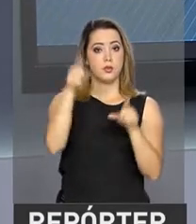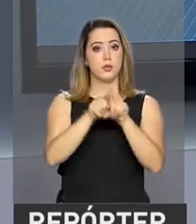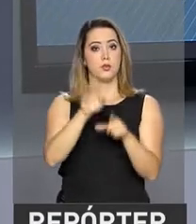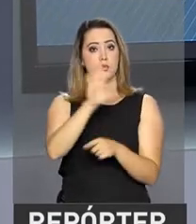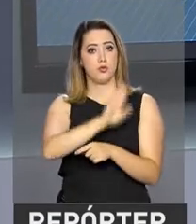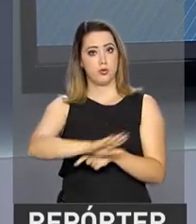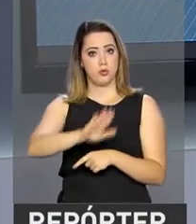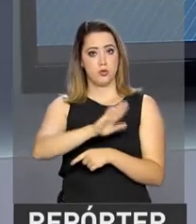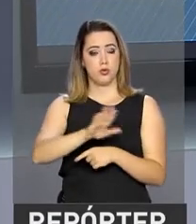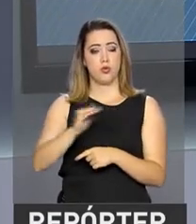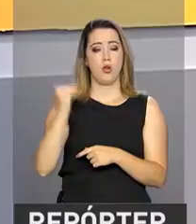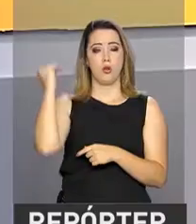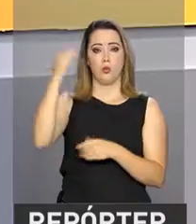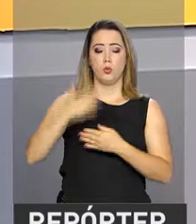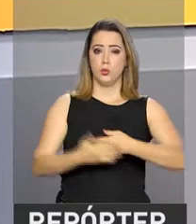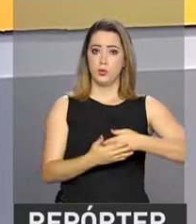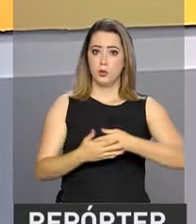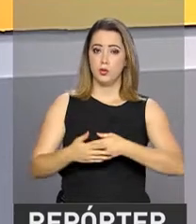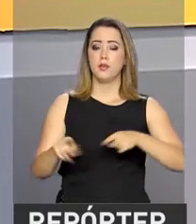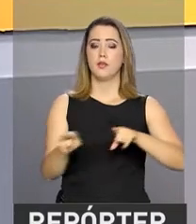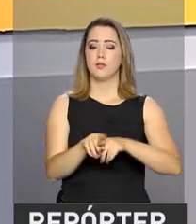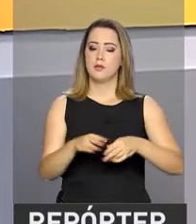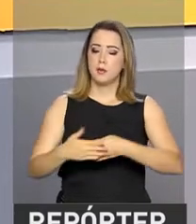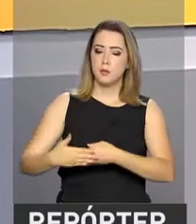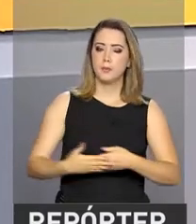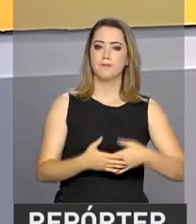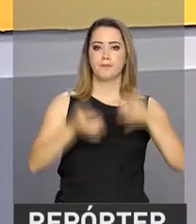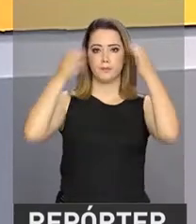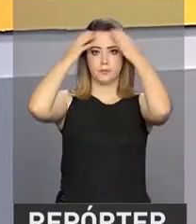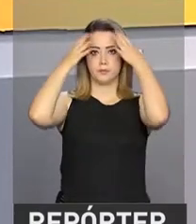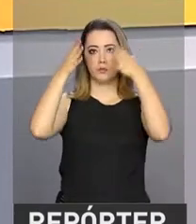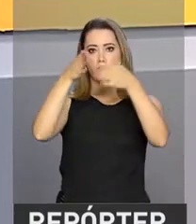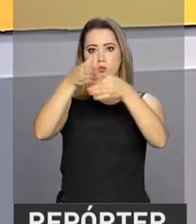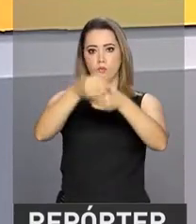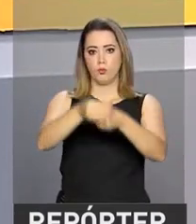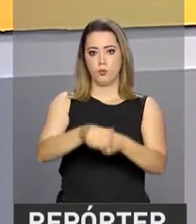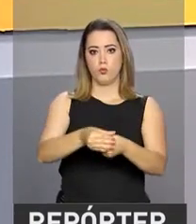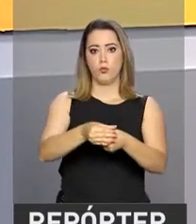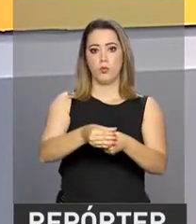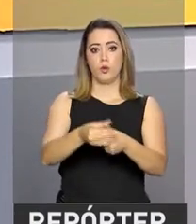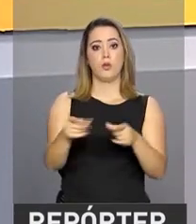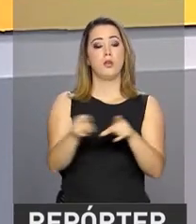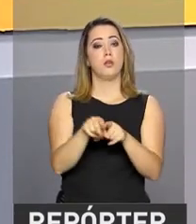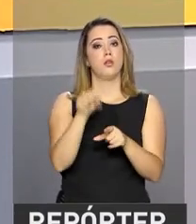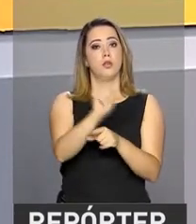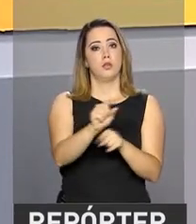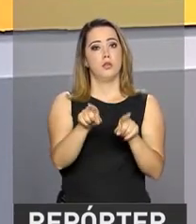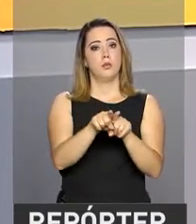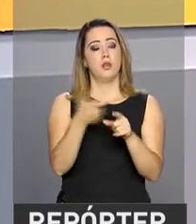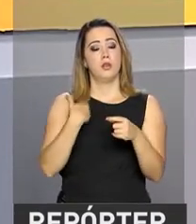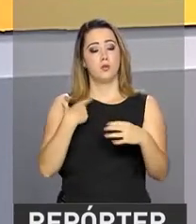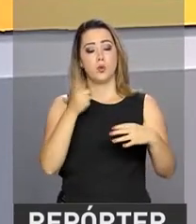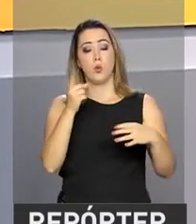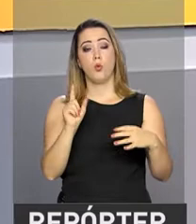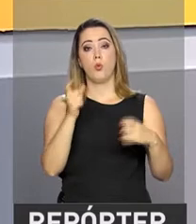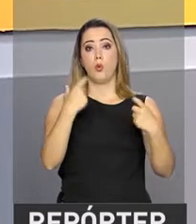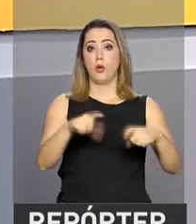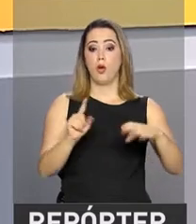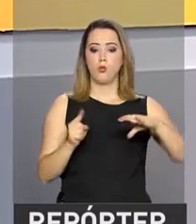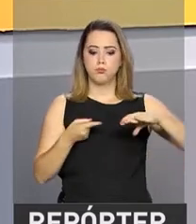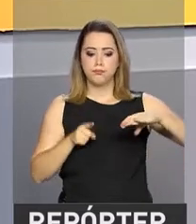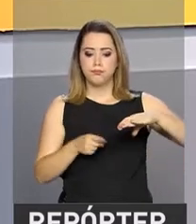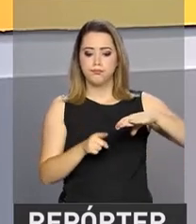bebês com microcefalia o presidente também inaugurou o centro de radiocirurgia do instituto que tem um único equipamento